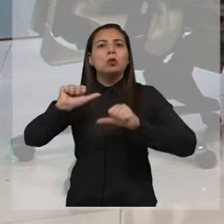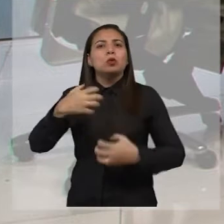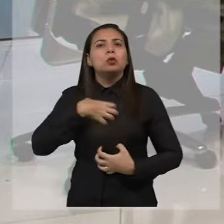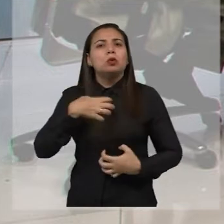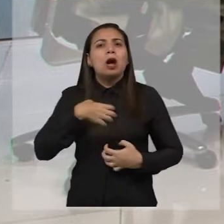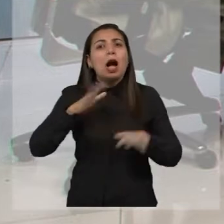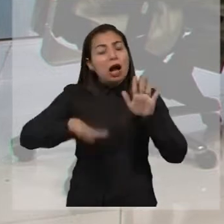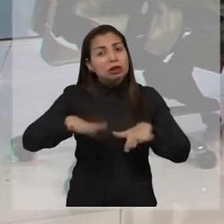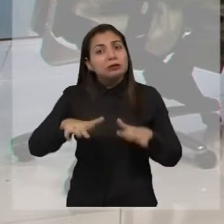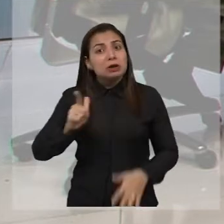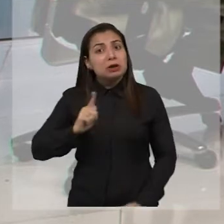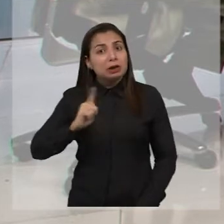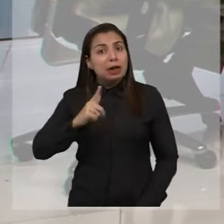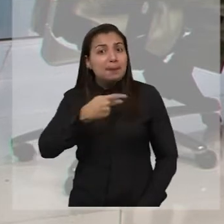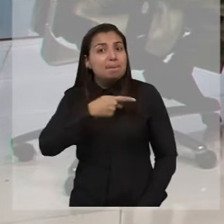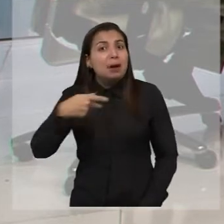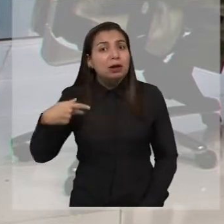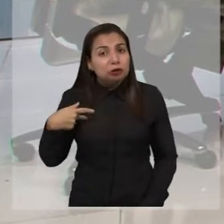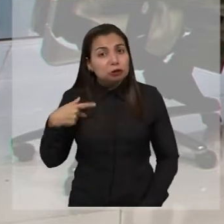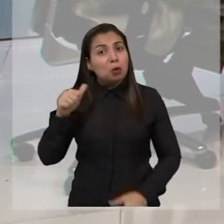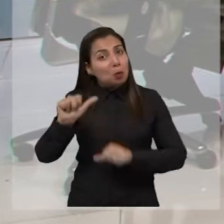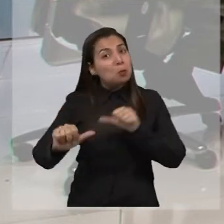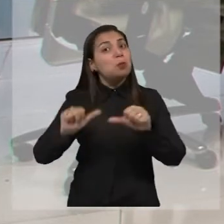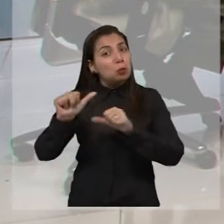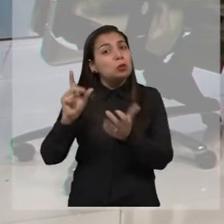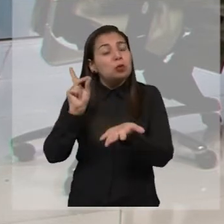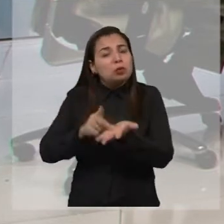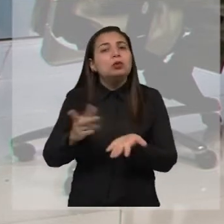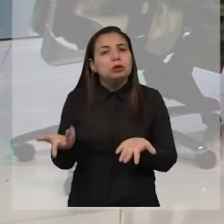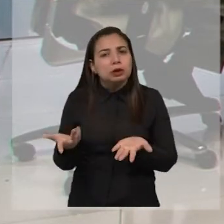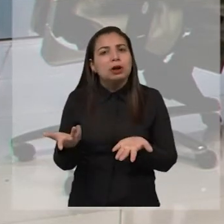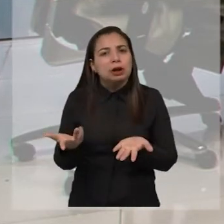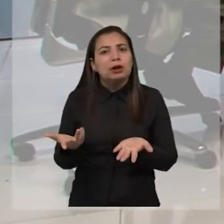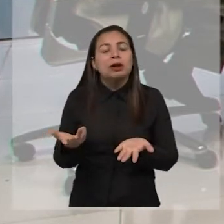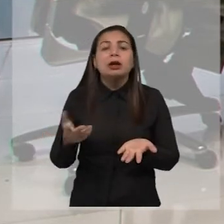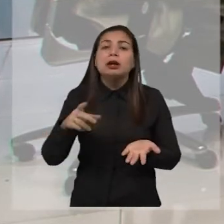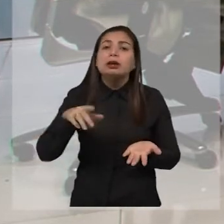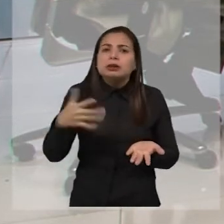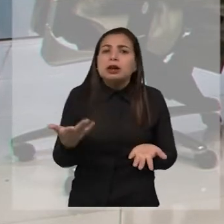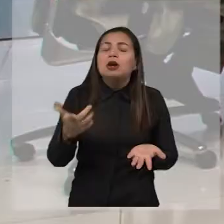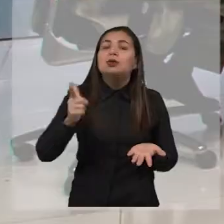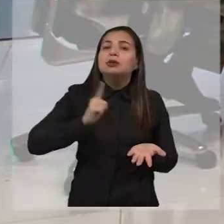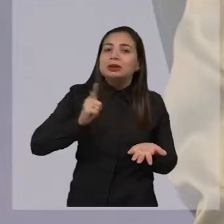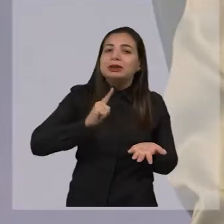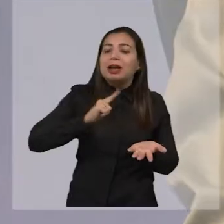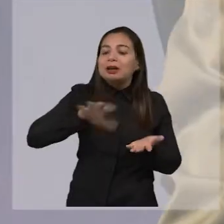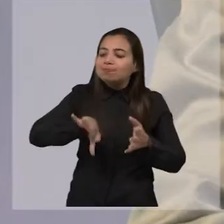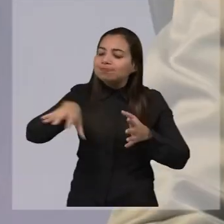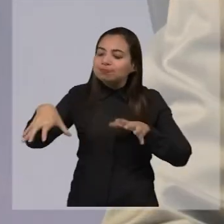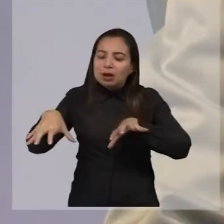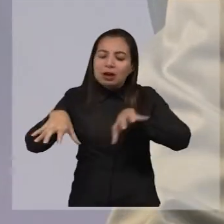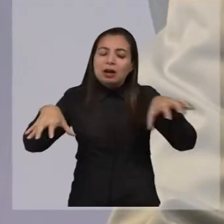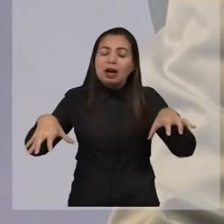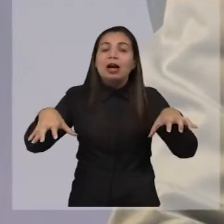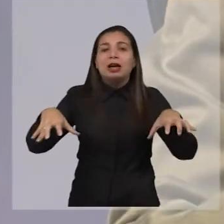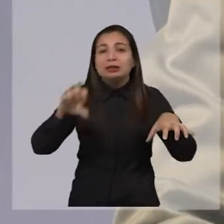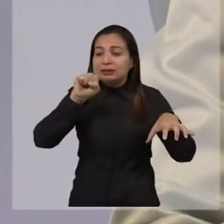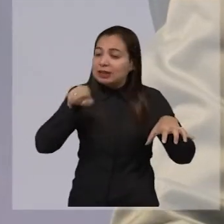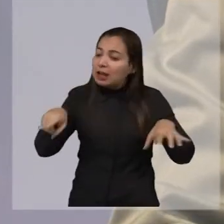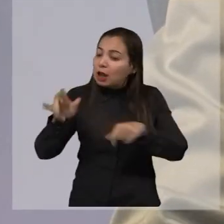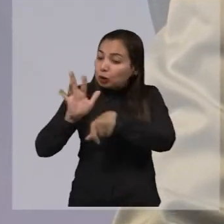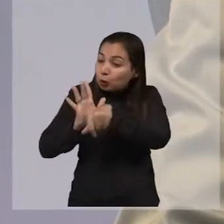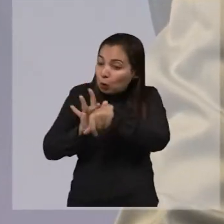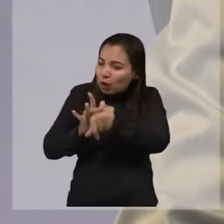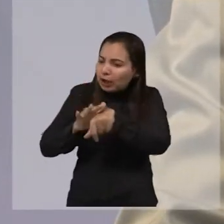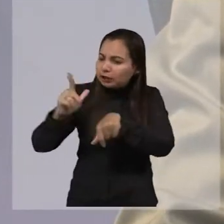pastores de uma denominação religiosa, às vezes você se recupera, mesmo com esse tratamento ruim. Então, eu acho que o sociopata devia ser segregado para